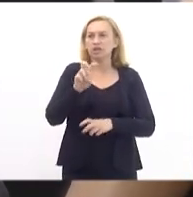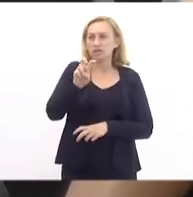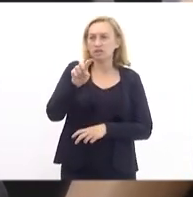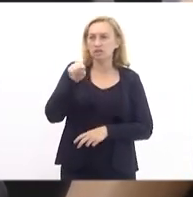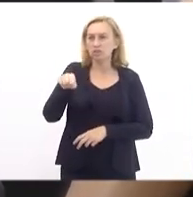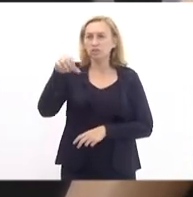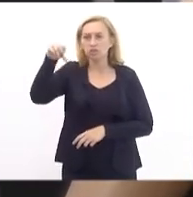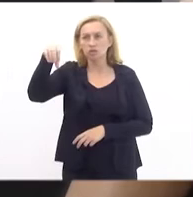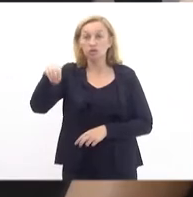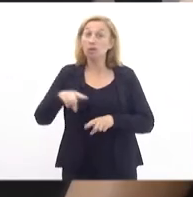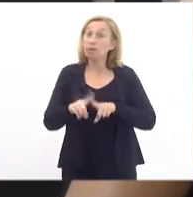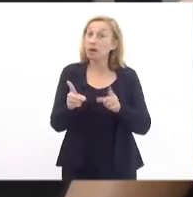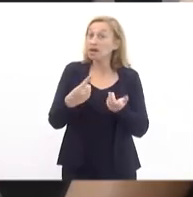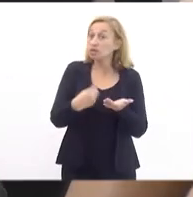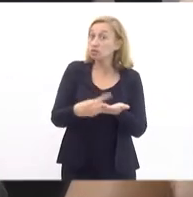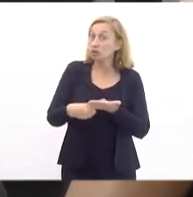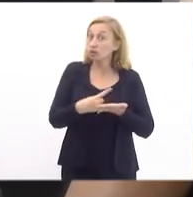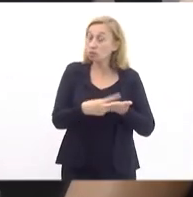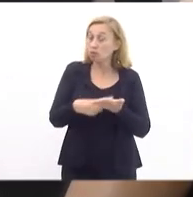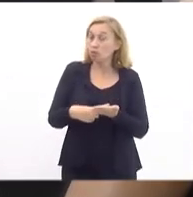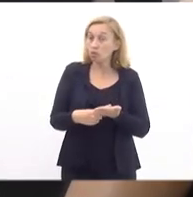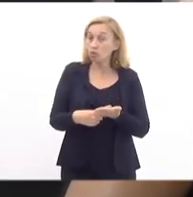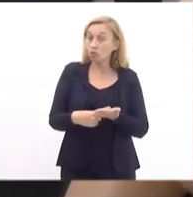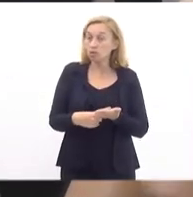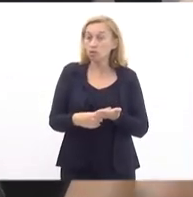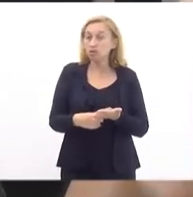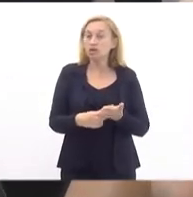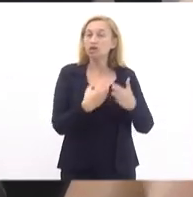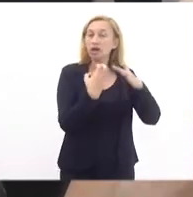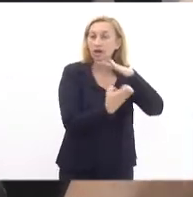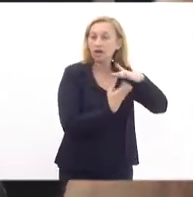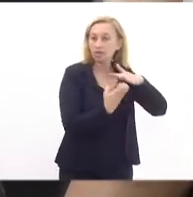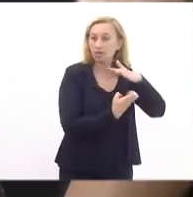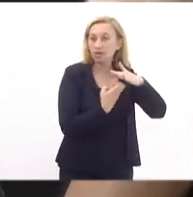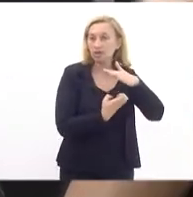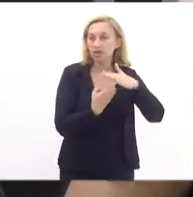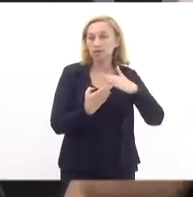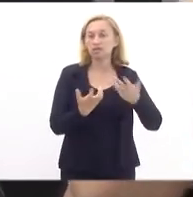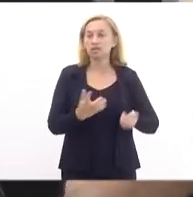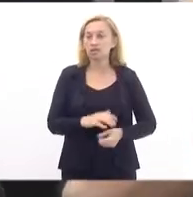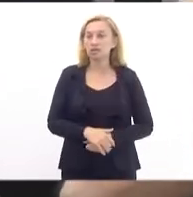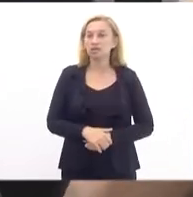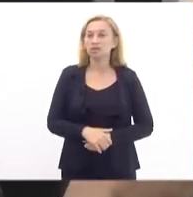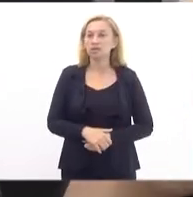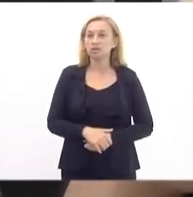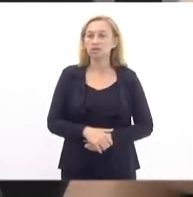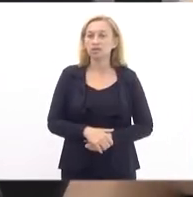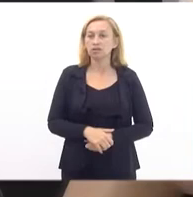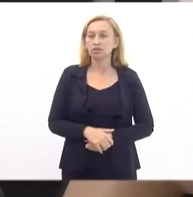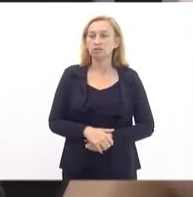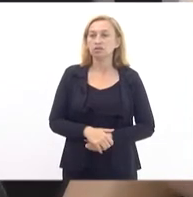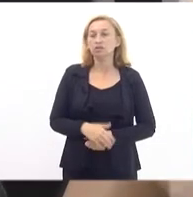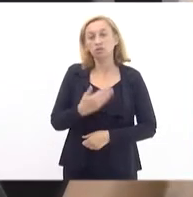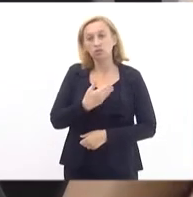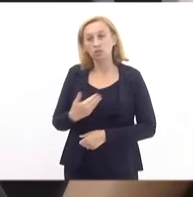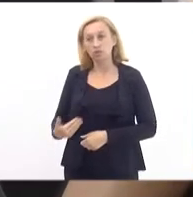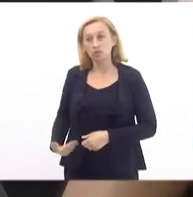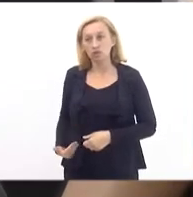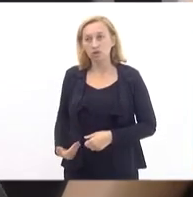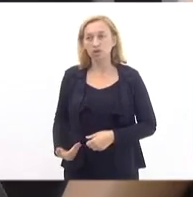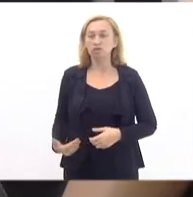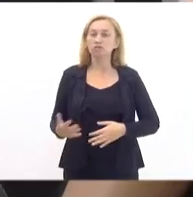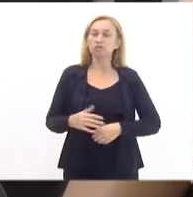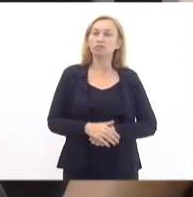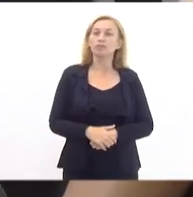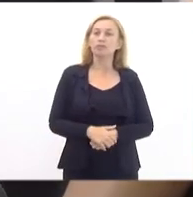Mas, num acordo entre a concessionária e o poder concedente, imagino